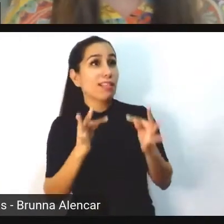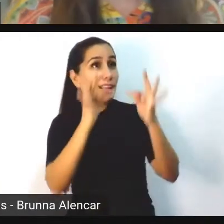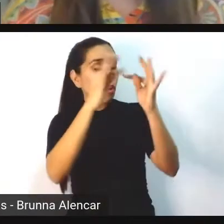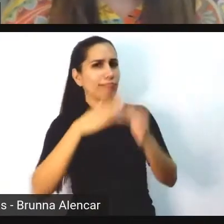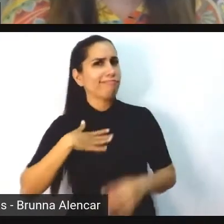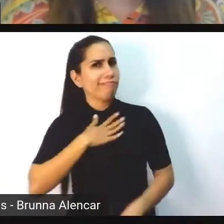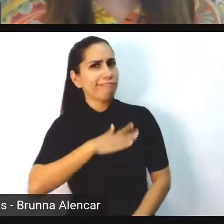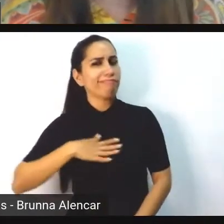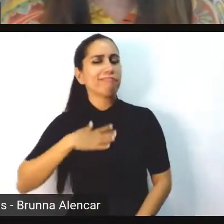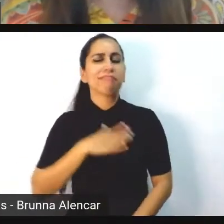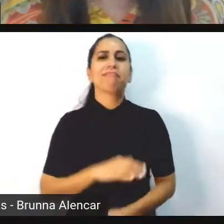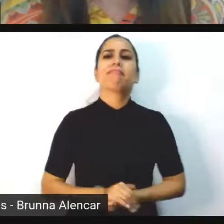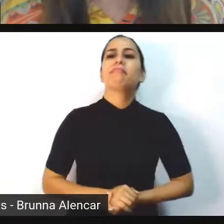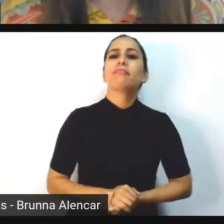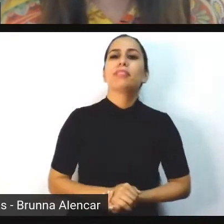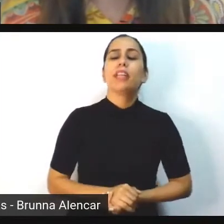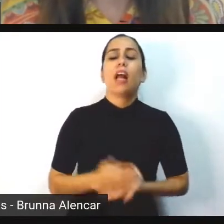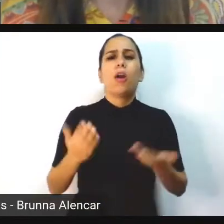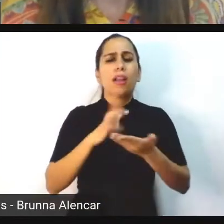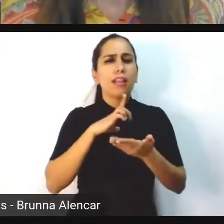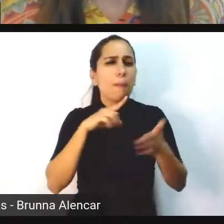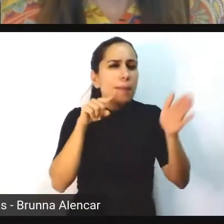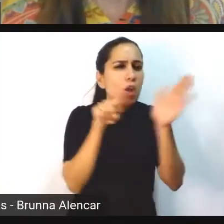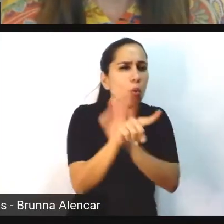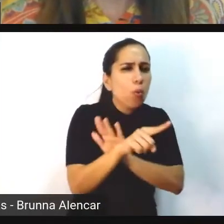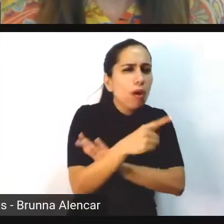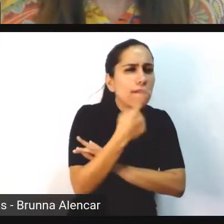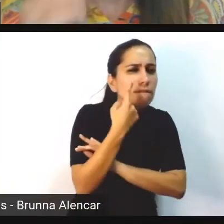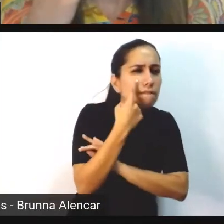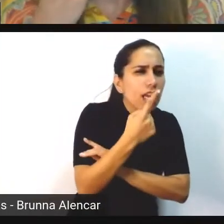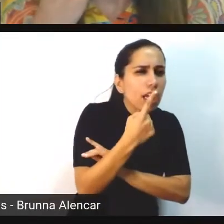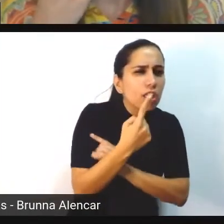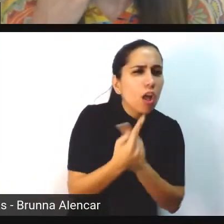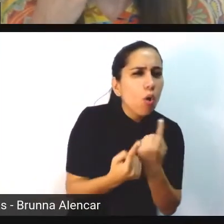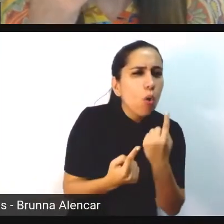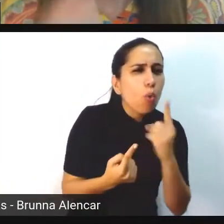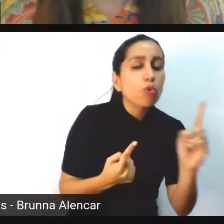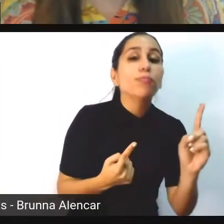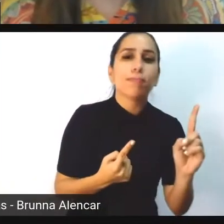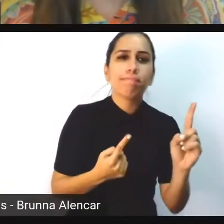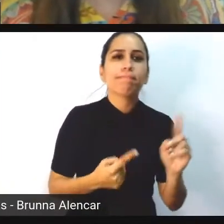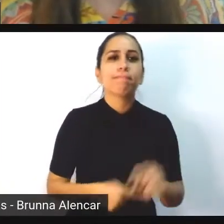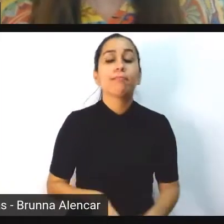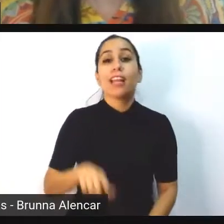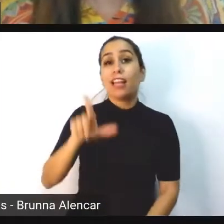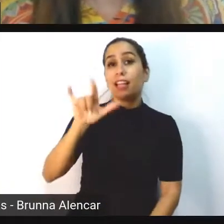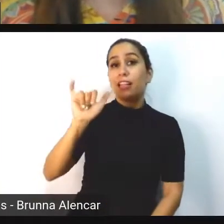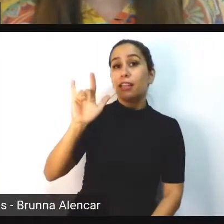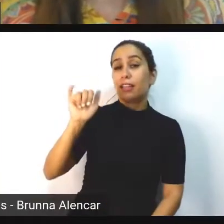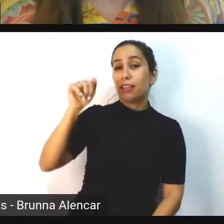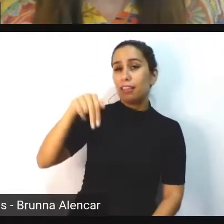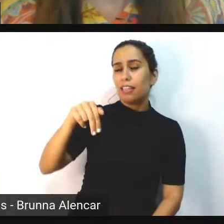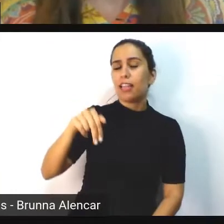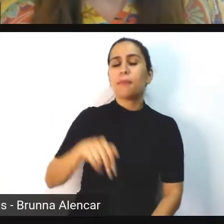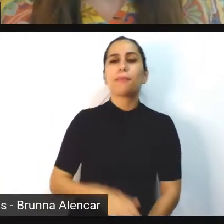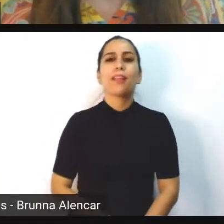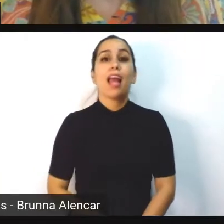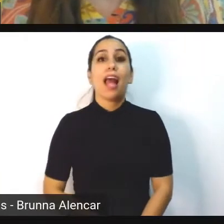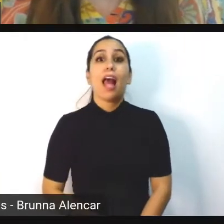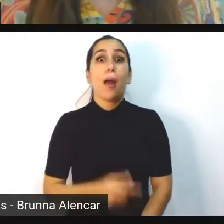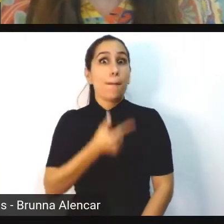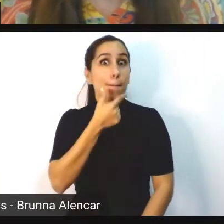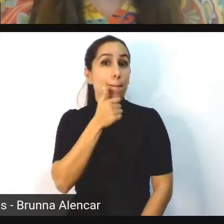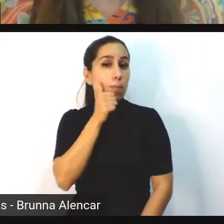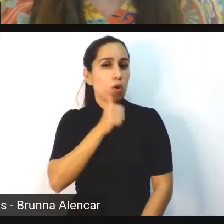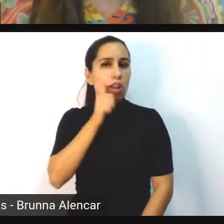Tem uma pergunta aqui, acho que é a última pergunta, para a Lilian. Lilian, é da Mônica Eva. Lilian, se